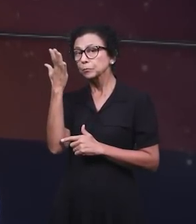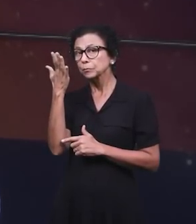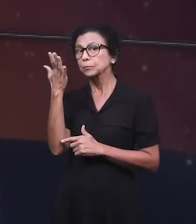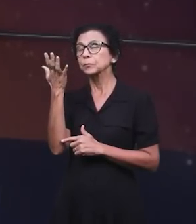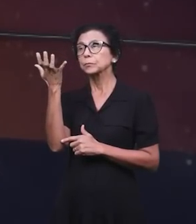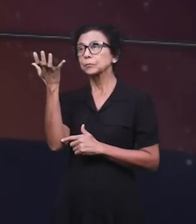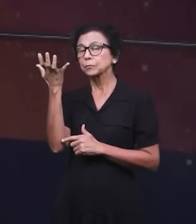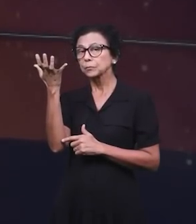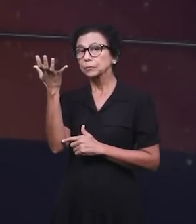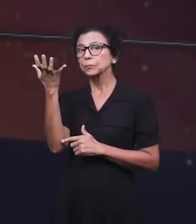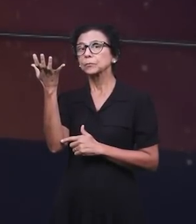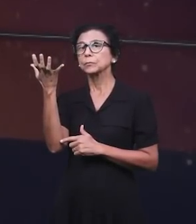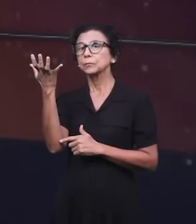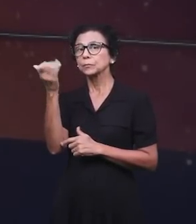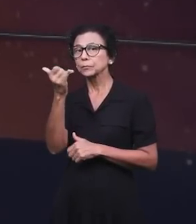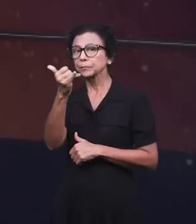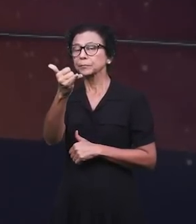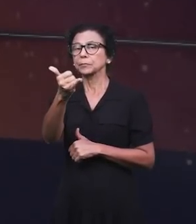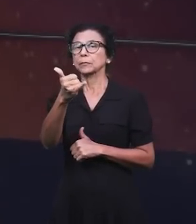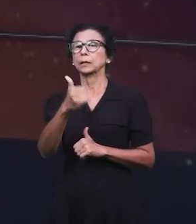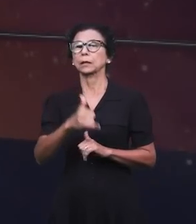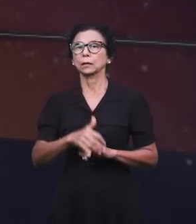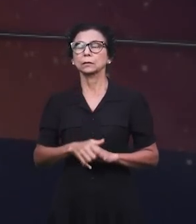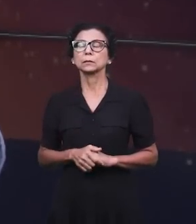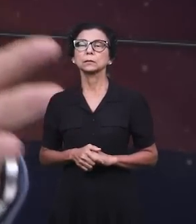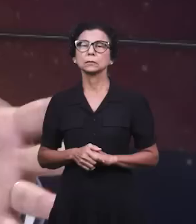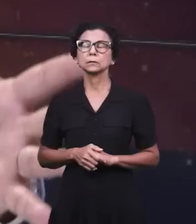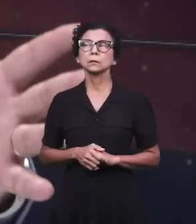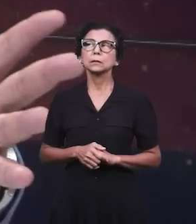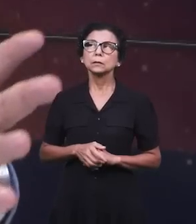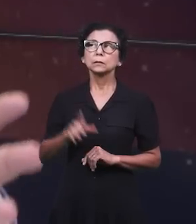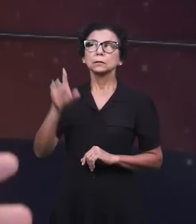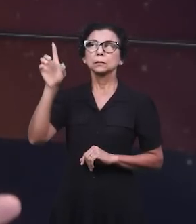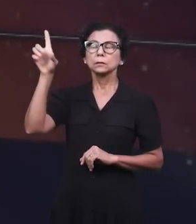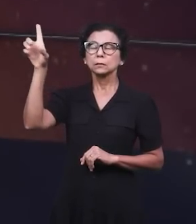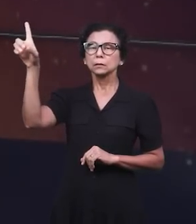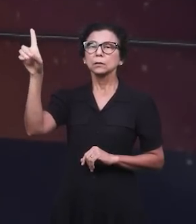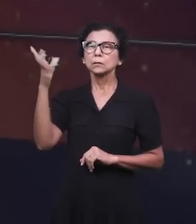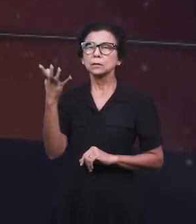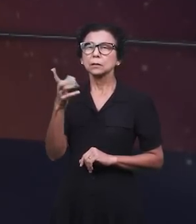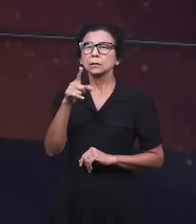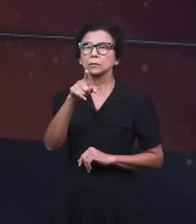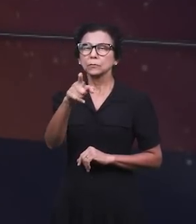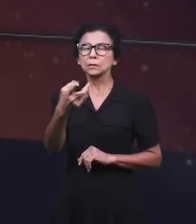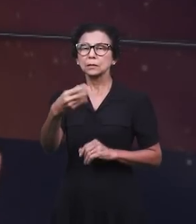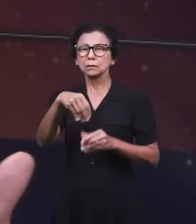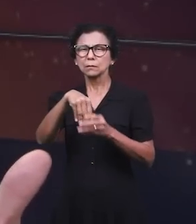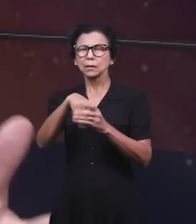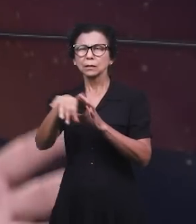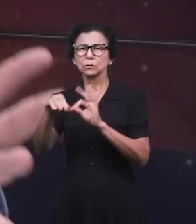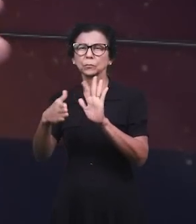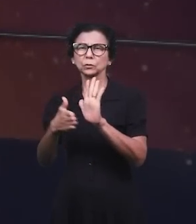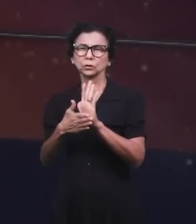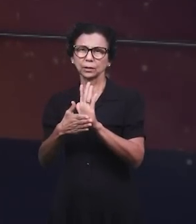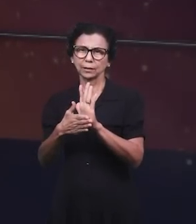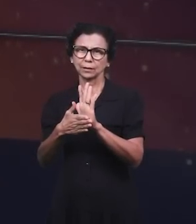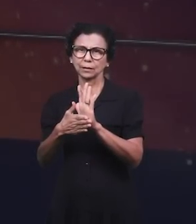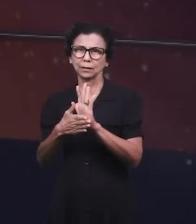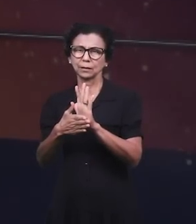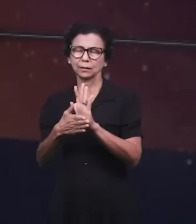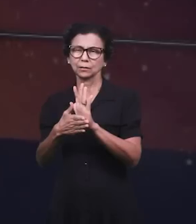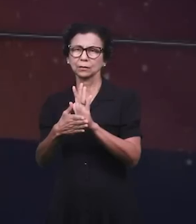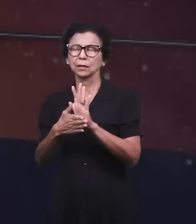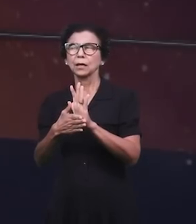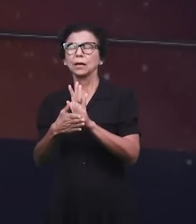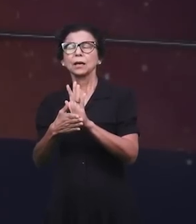revelar a nós, Ele quer que nós estejamos naquele projeto que Ele definiu, sem que nós